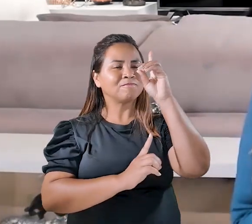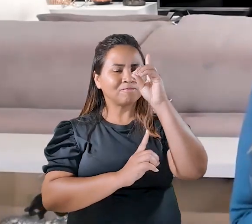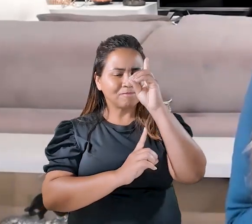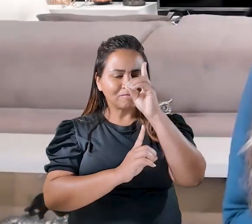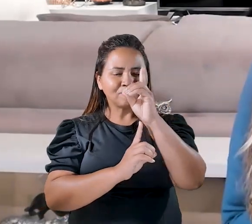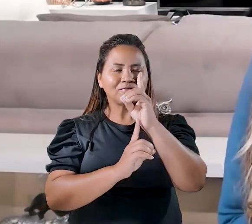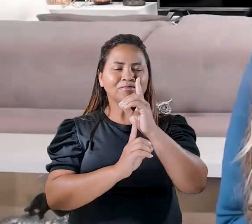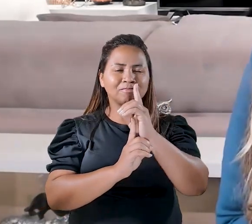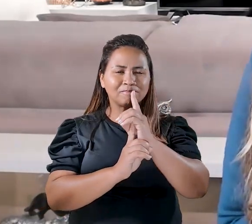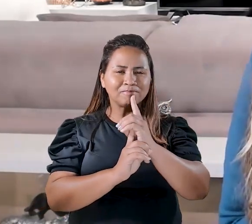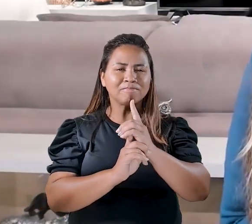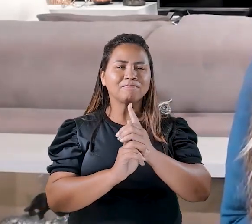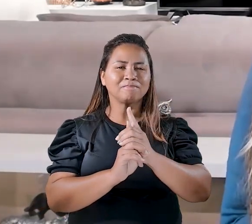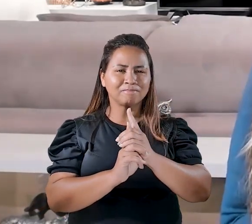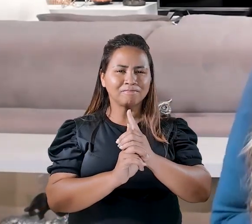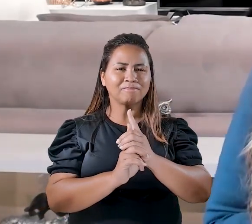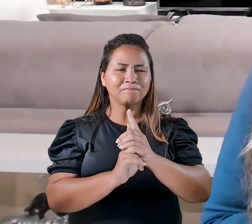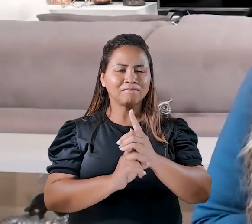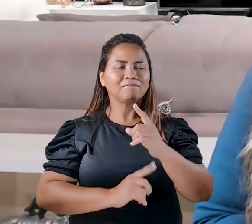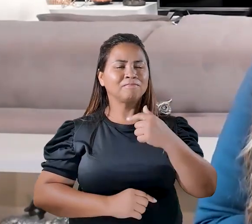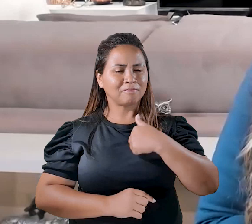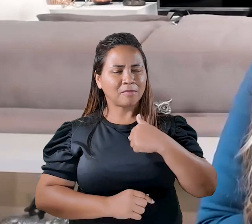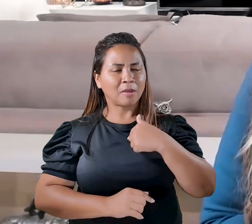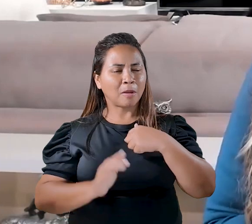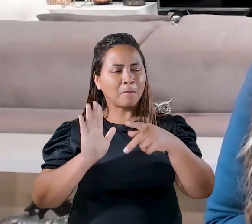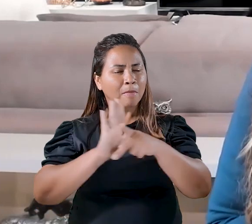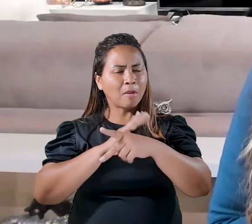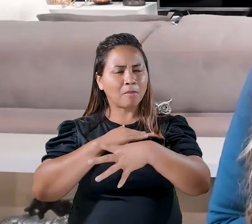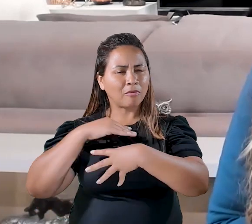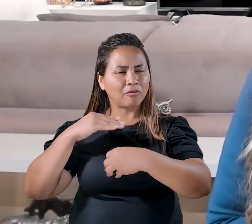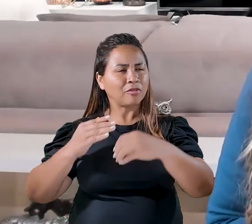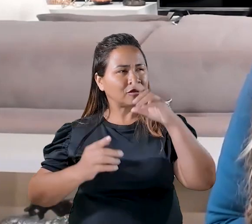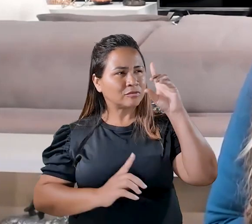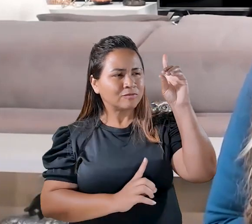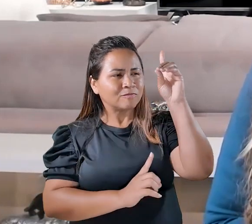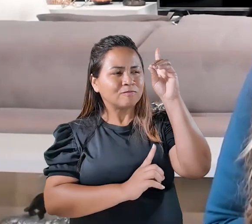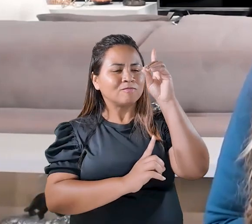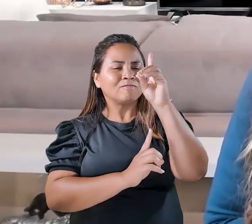Eu sou o eu sou.